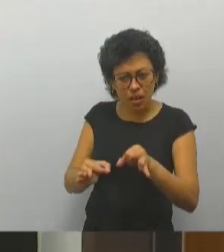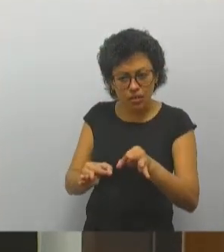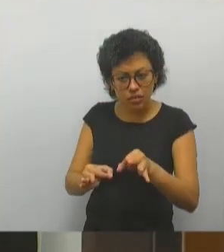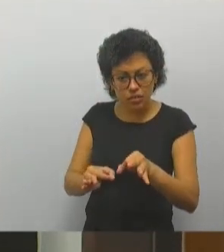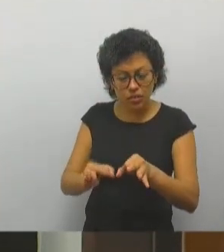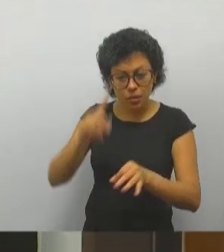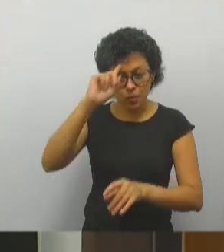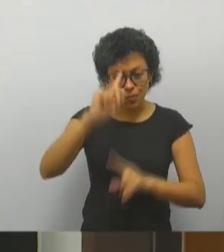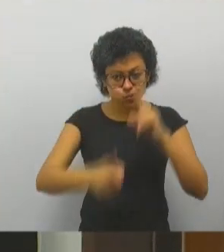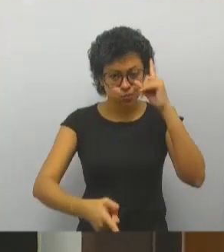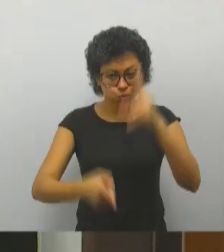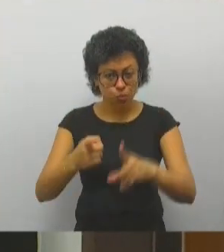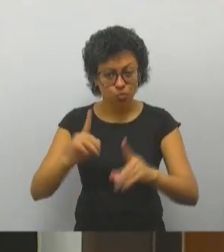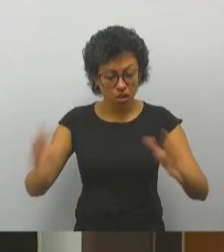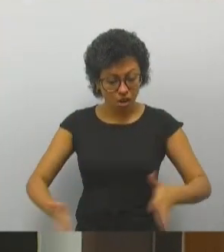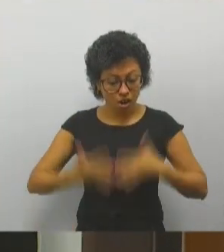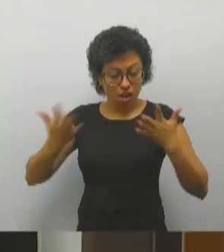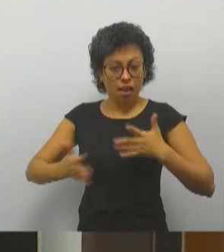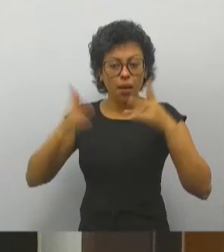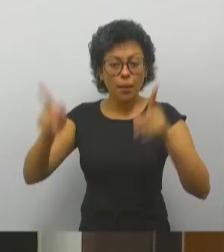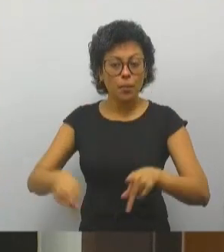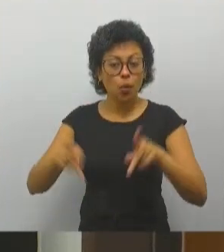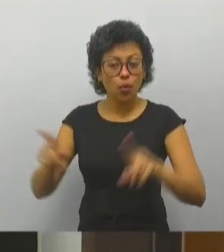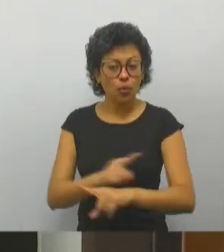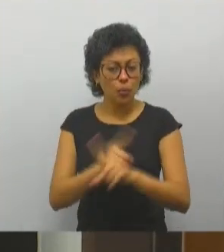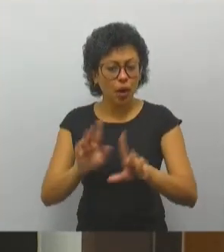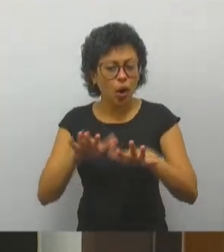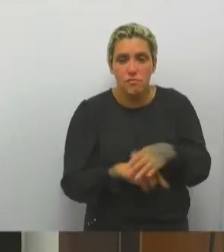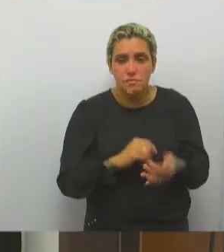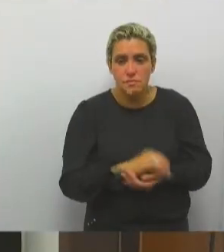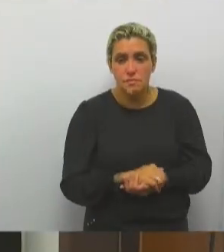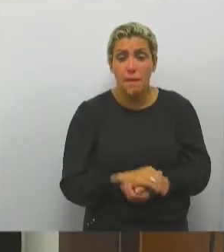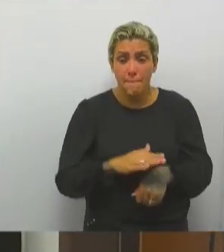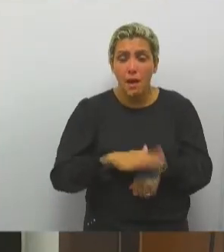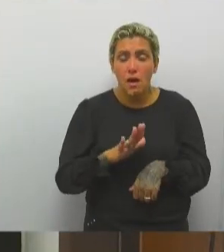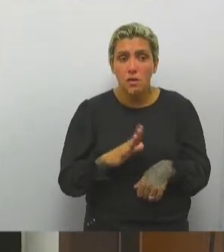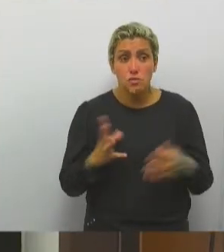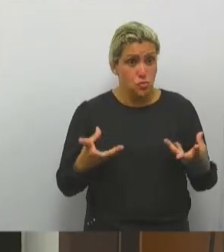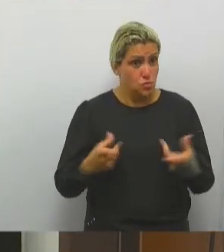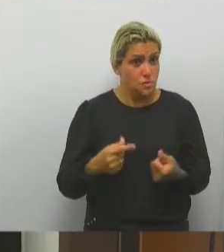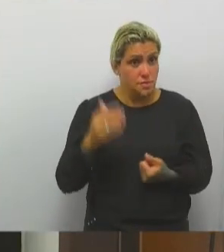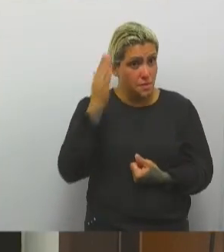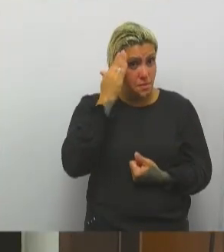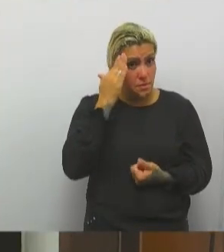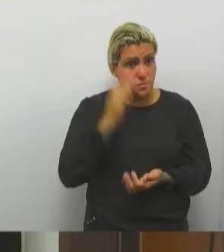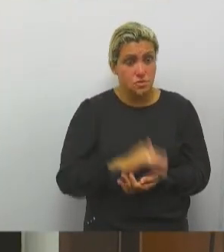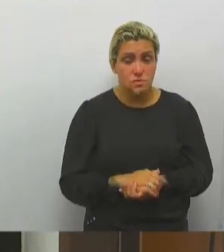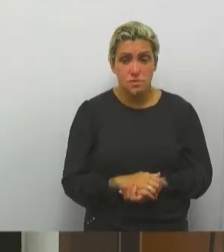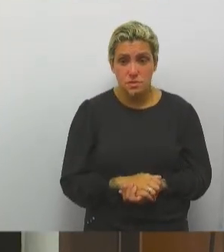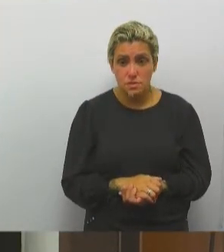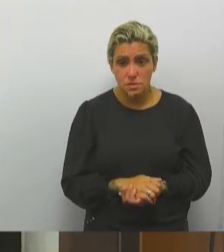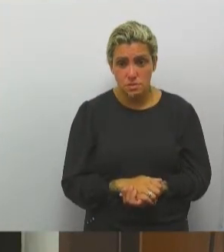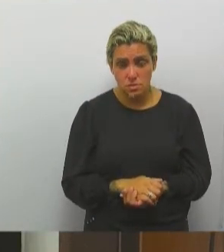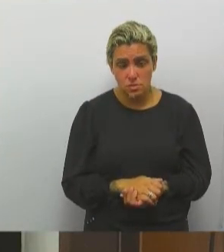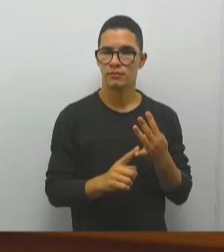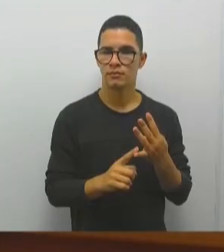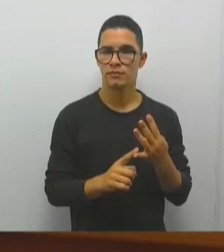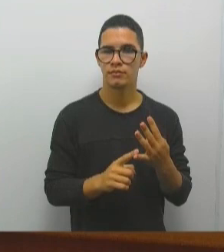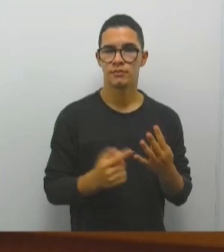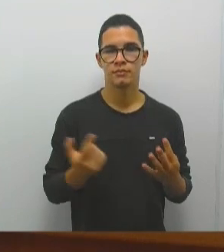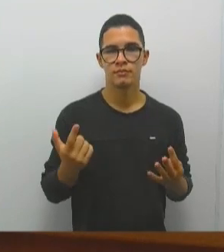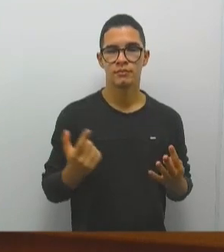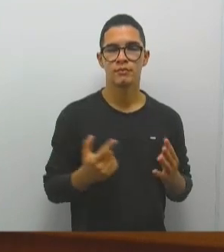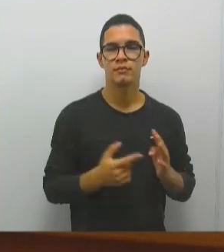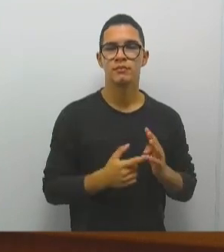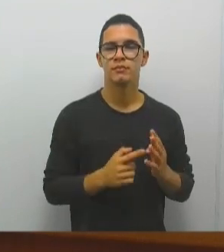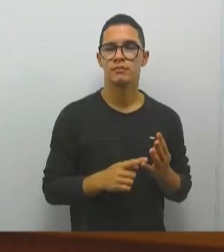denunciou um caso de negligência no hospital municipal da Japuíba Além disso diversos vereadores utilizaram A Tribuna para